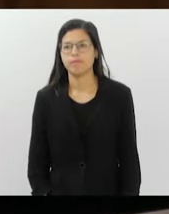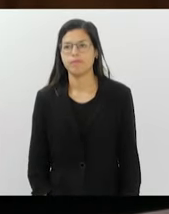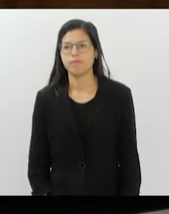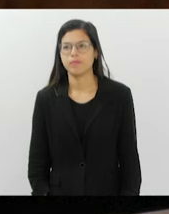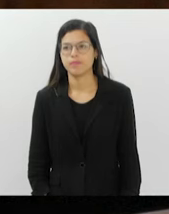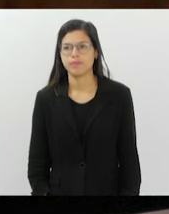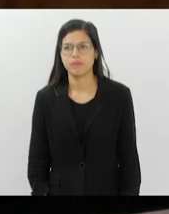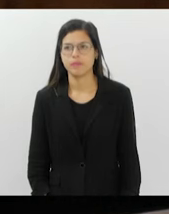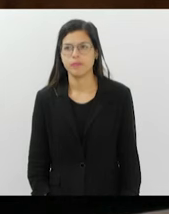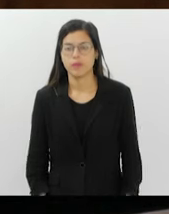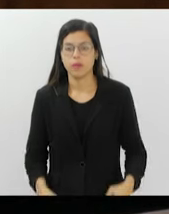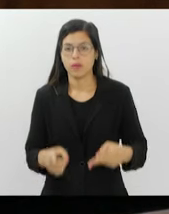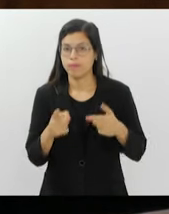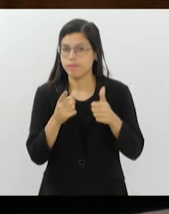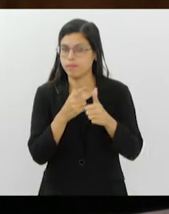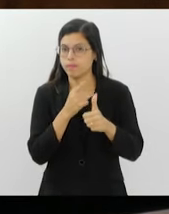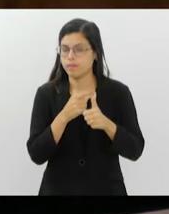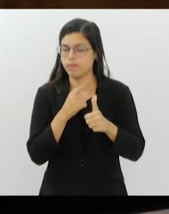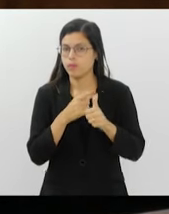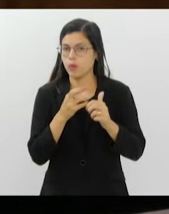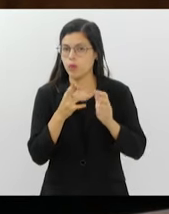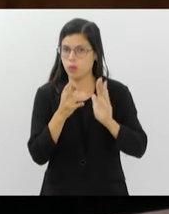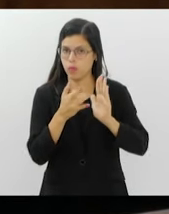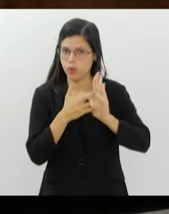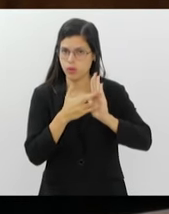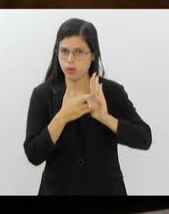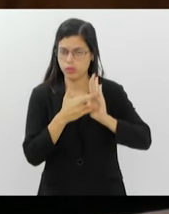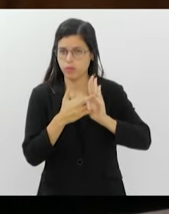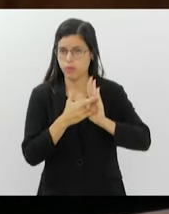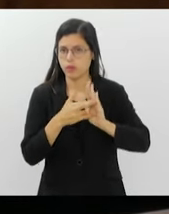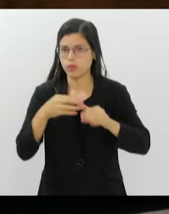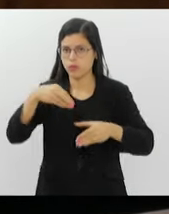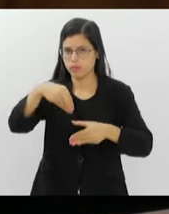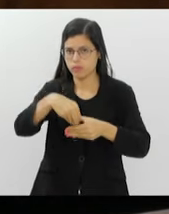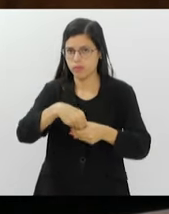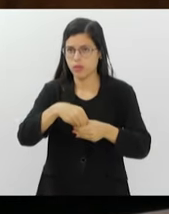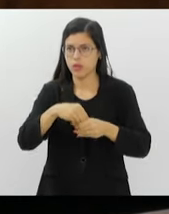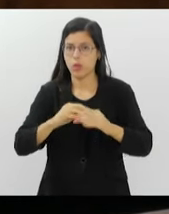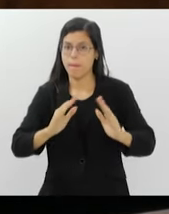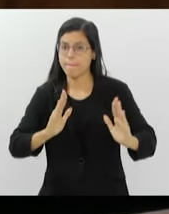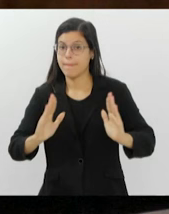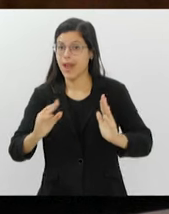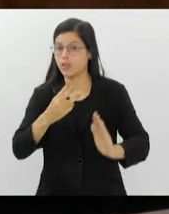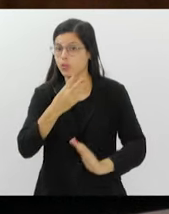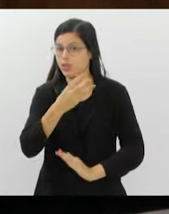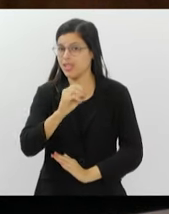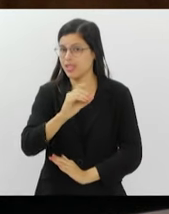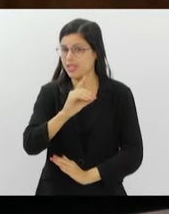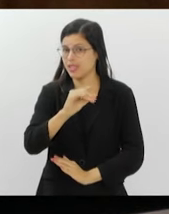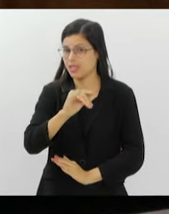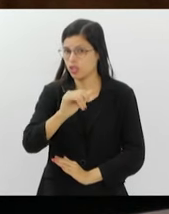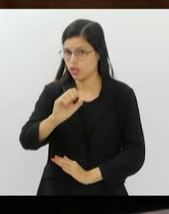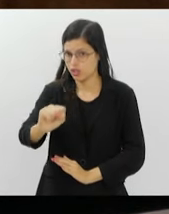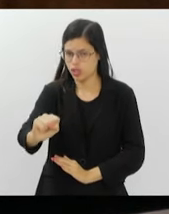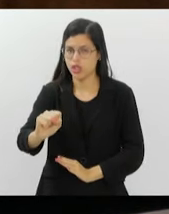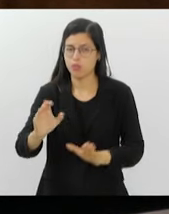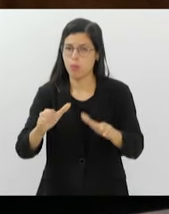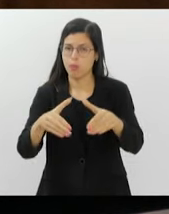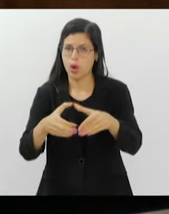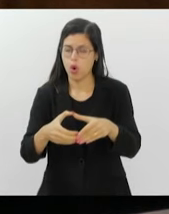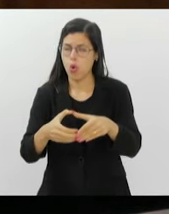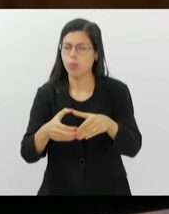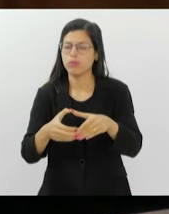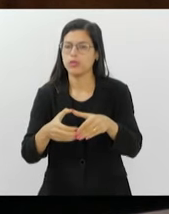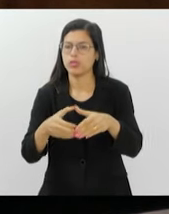primeiro que o Regimento Interno dá o prazo de 30 dias para as comissões se pronunciarem